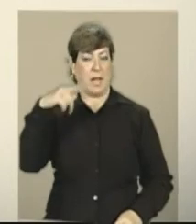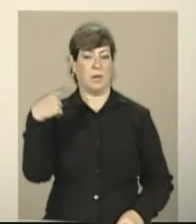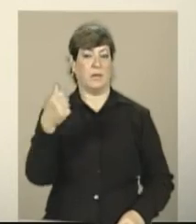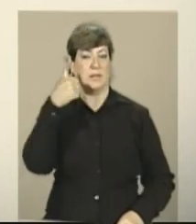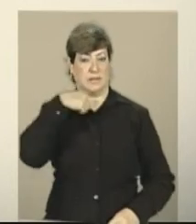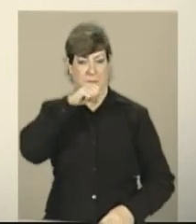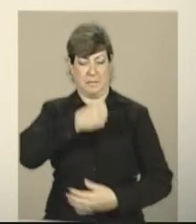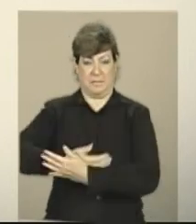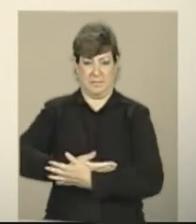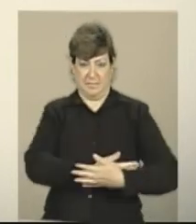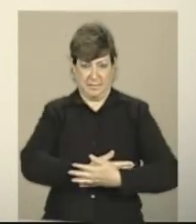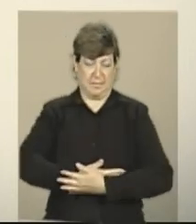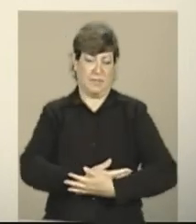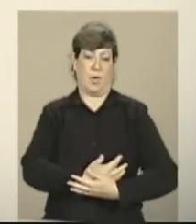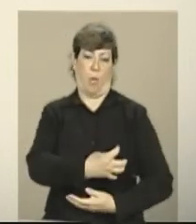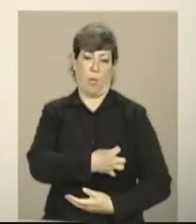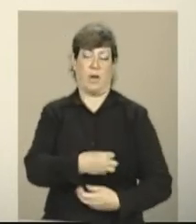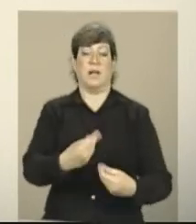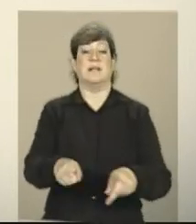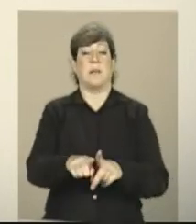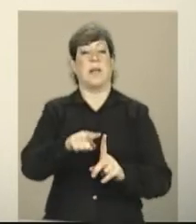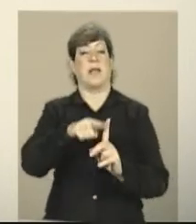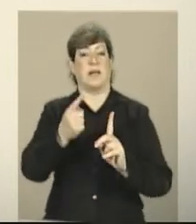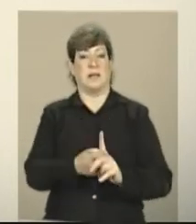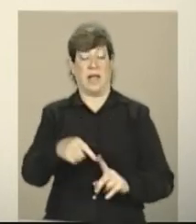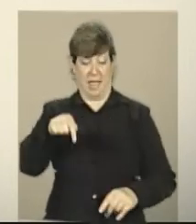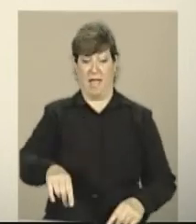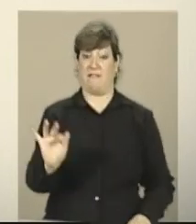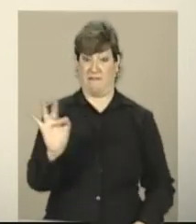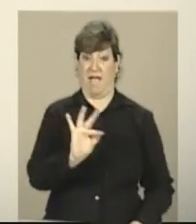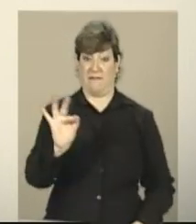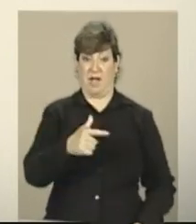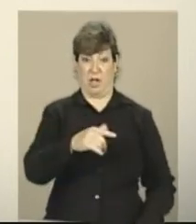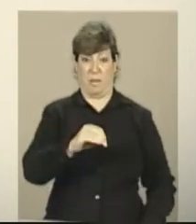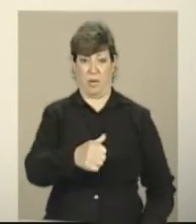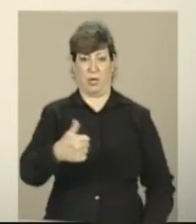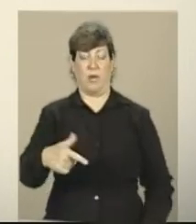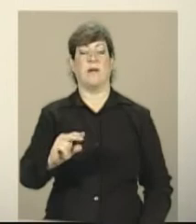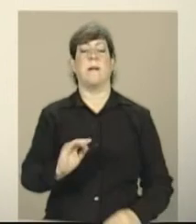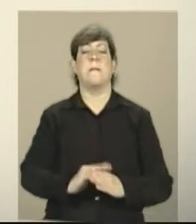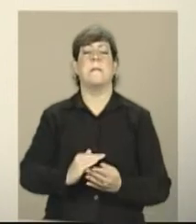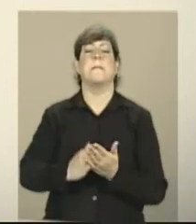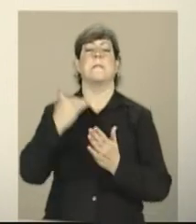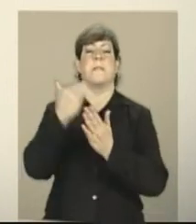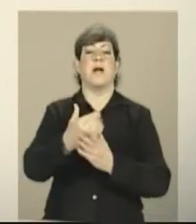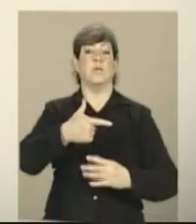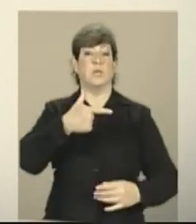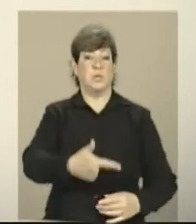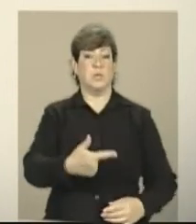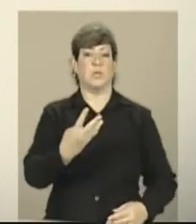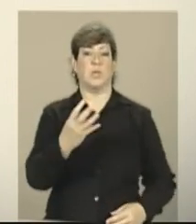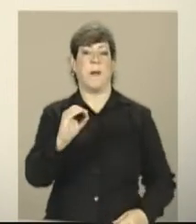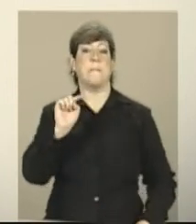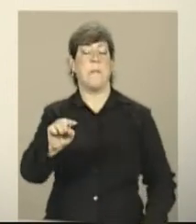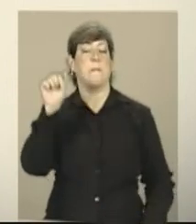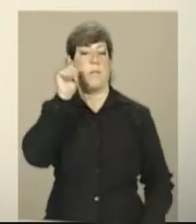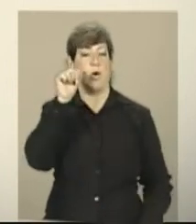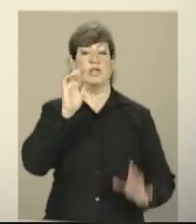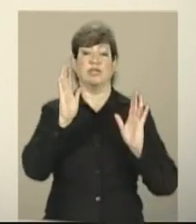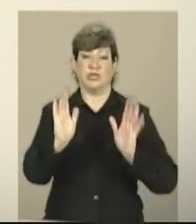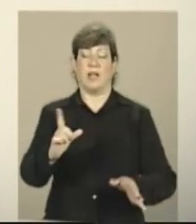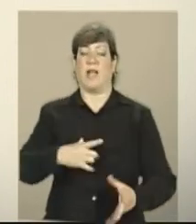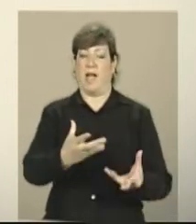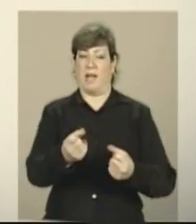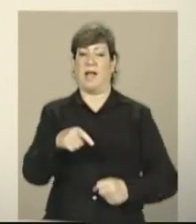nutrizes as mães que estão amamentando em fevereiro deste ano há mais de 240 mil mulheres já